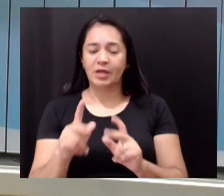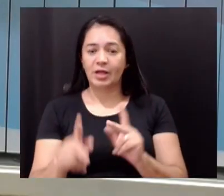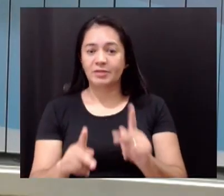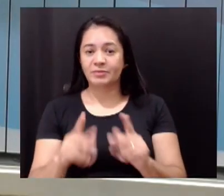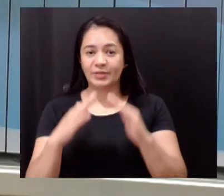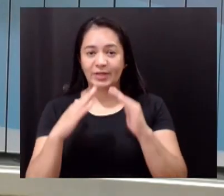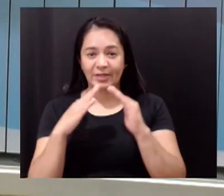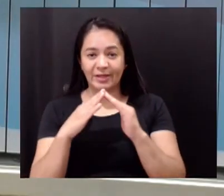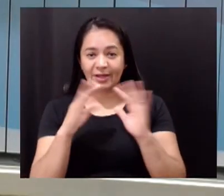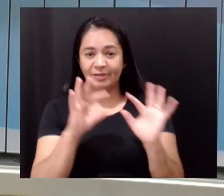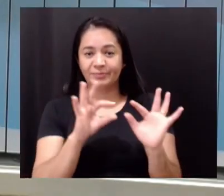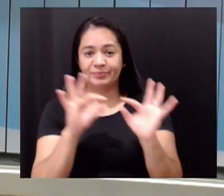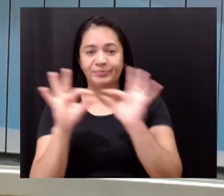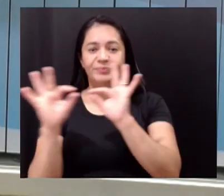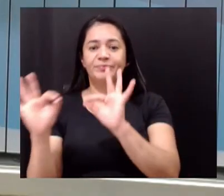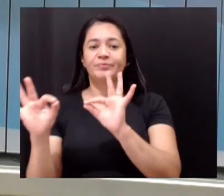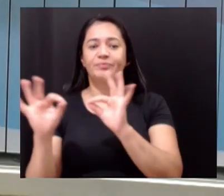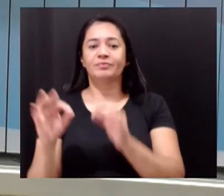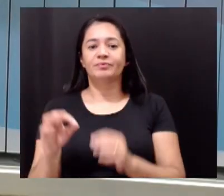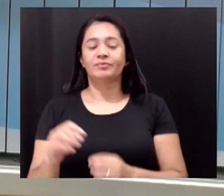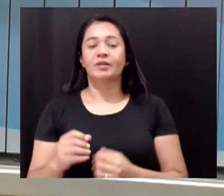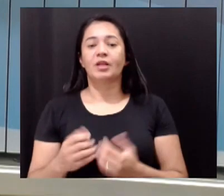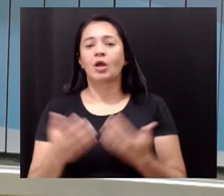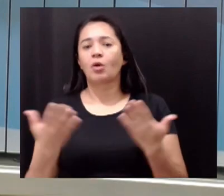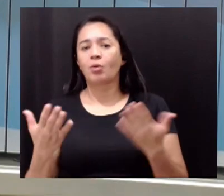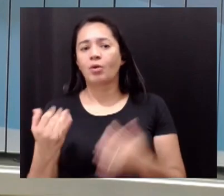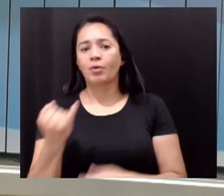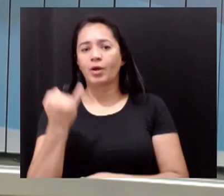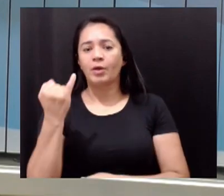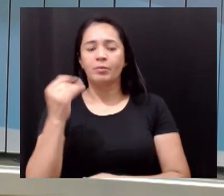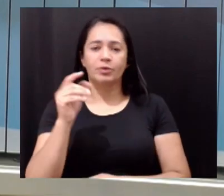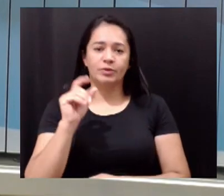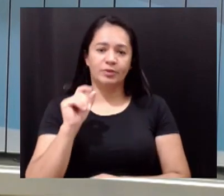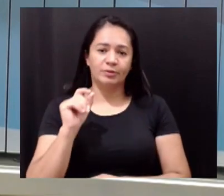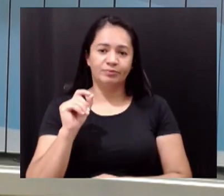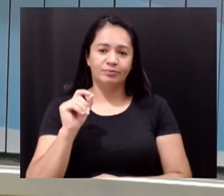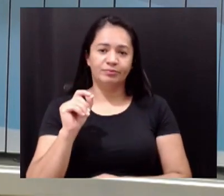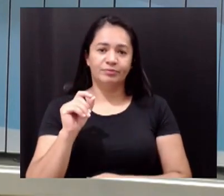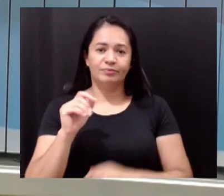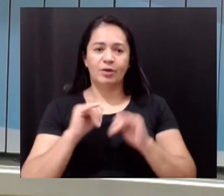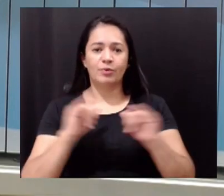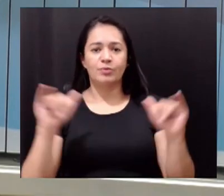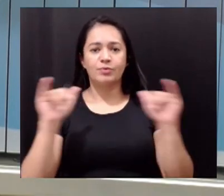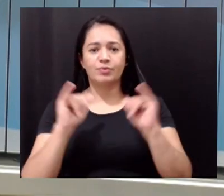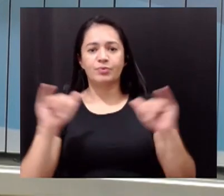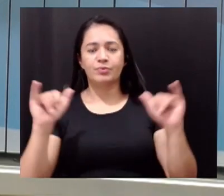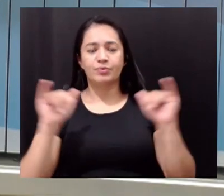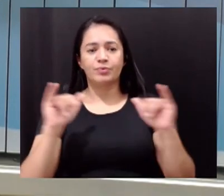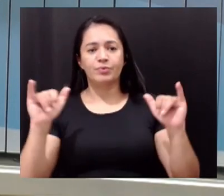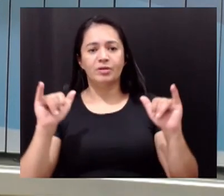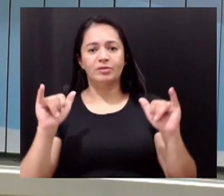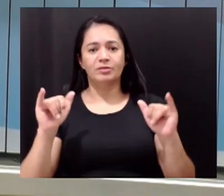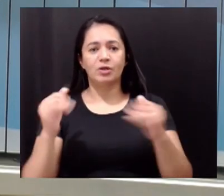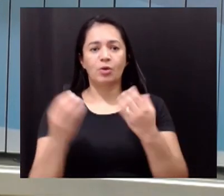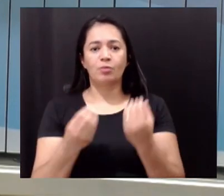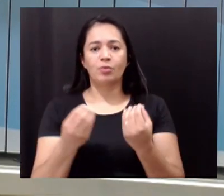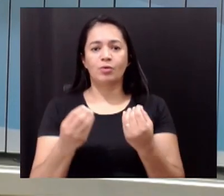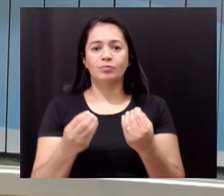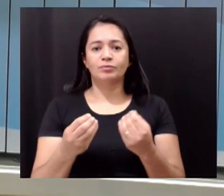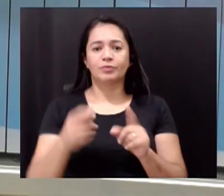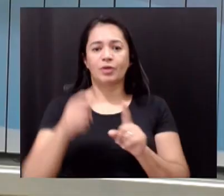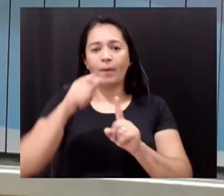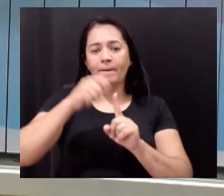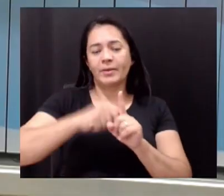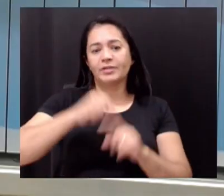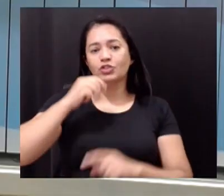acompanhando, qual que é a importância, então, exatamente dessa campanha, dessas ações como o Março Lilás,